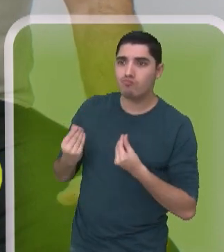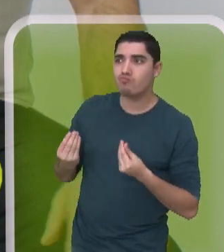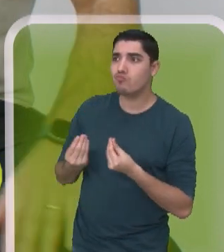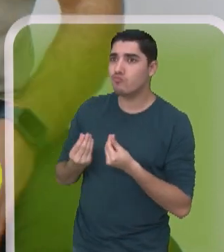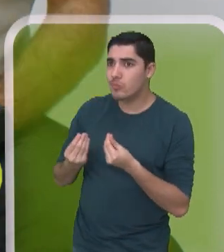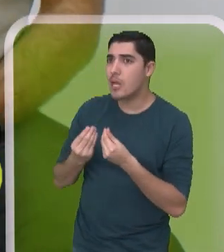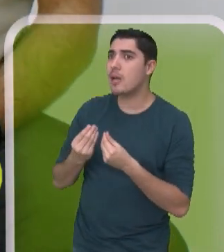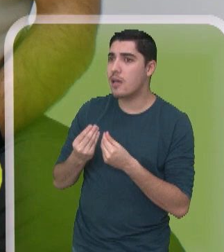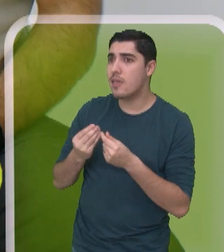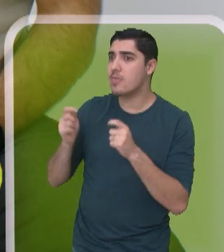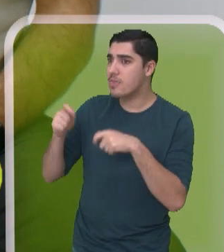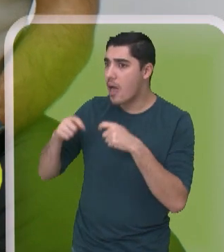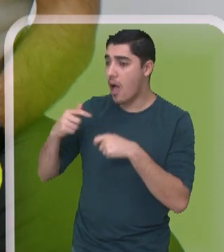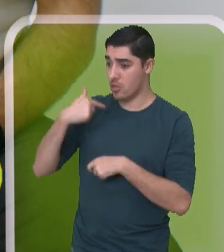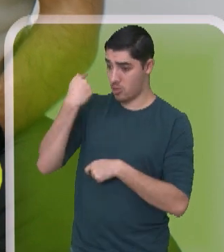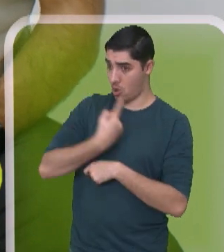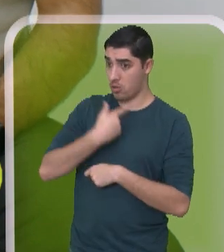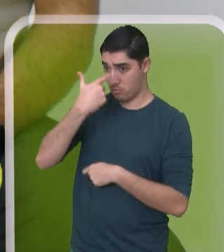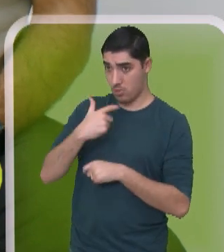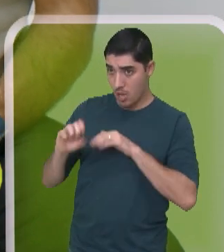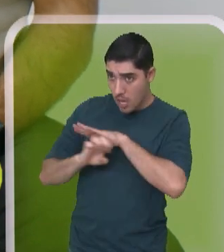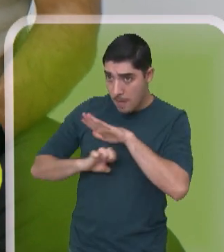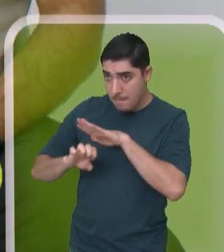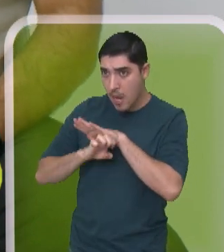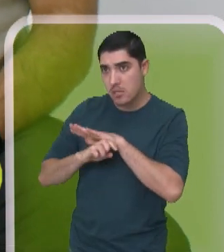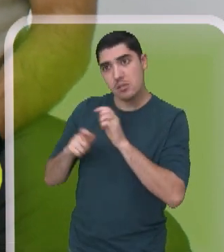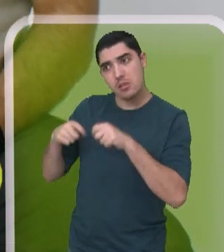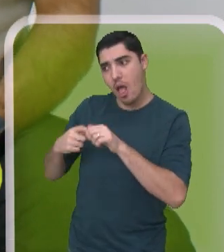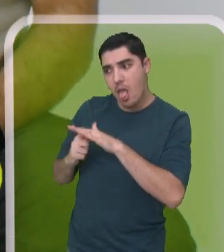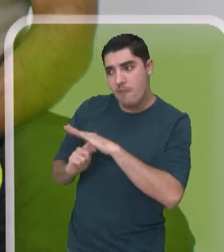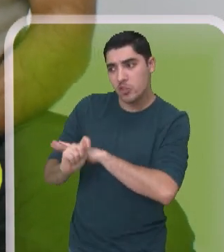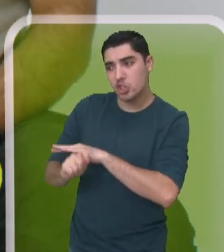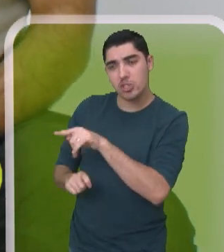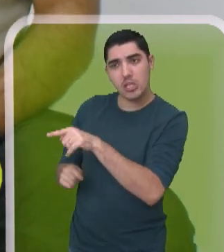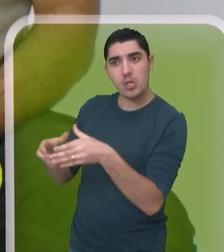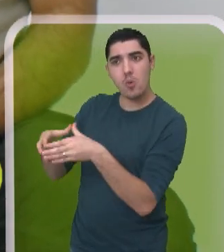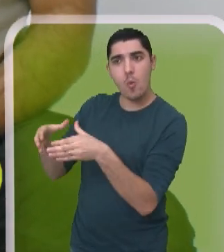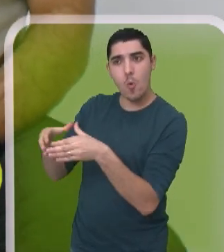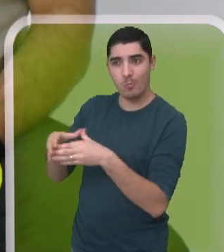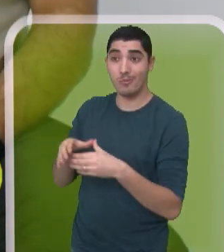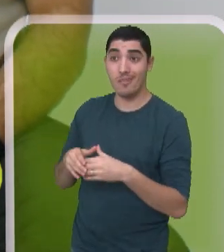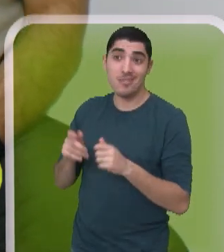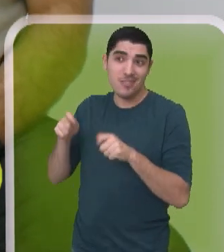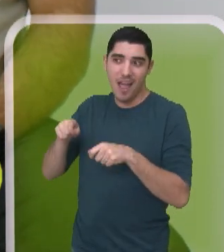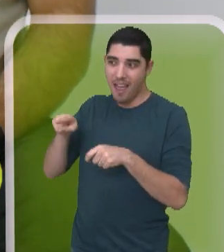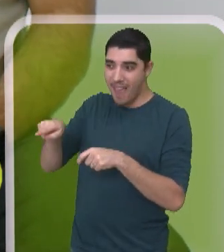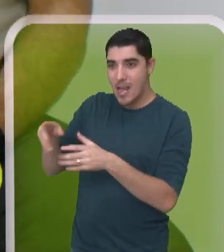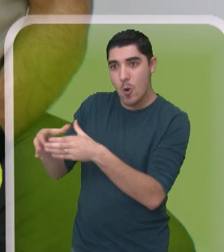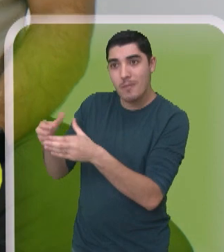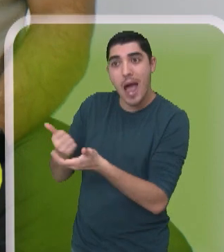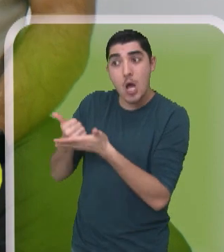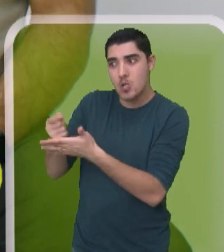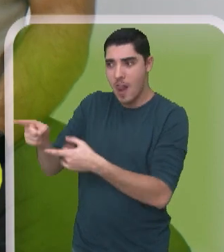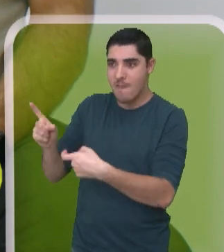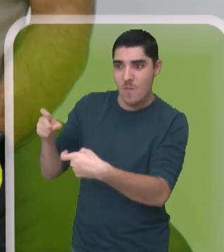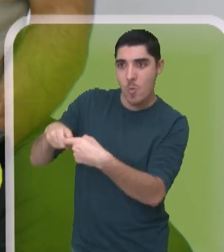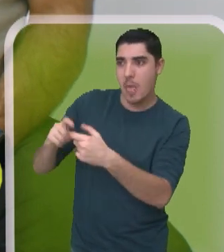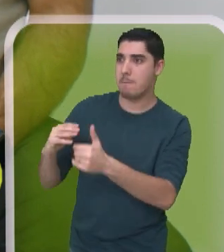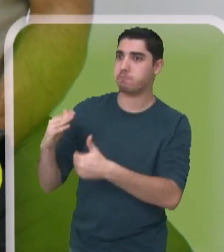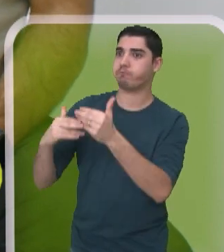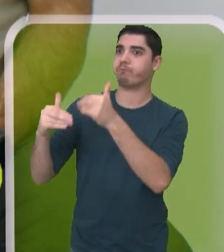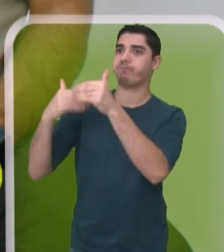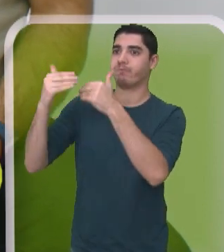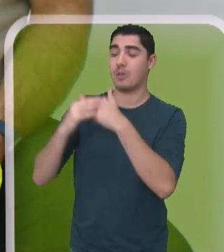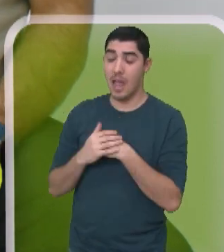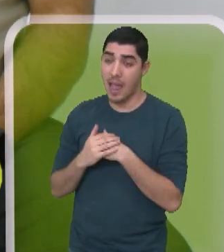tranquilidade jurídica para o empresário, né, para o investidor voltar para o futebol. Então a gente viu como uma oportunidade,